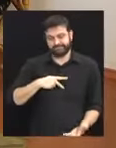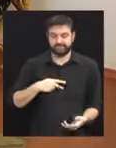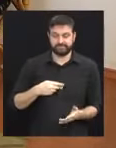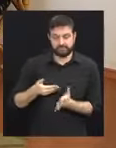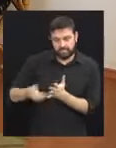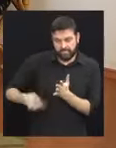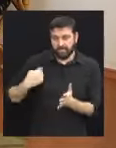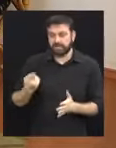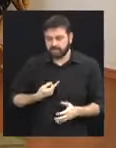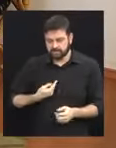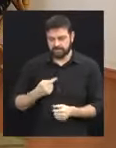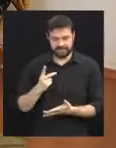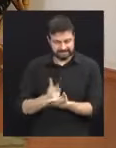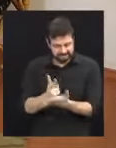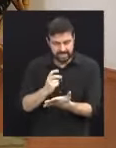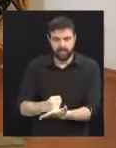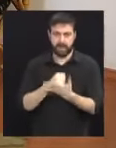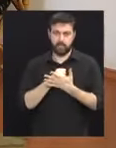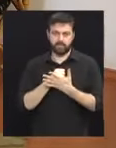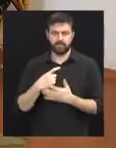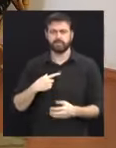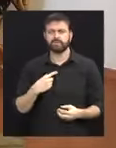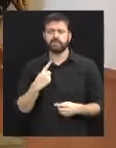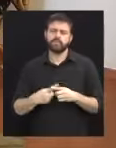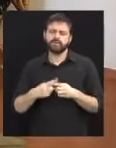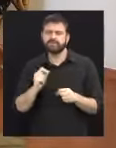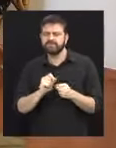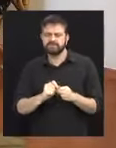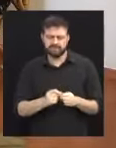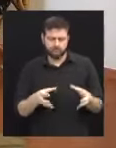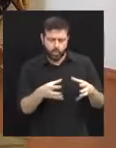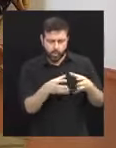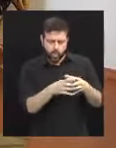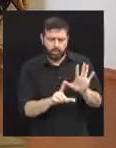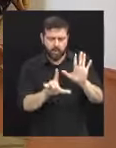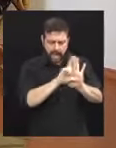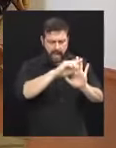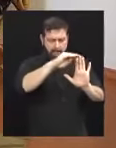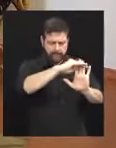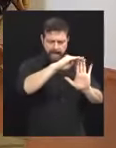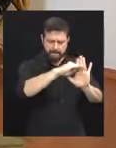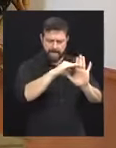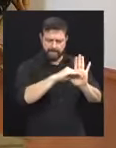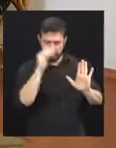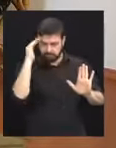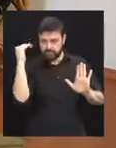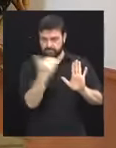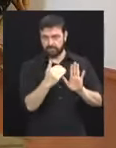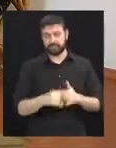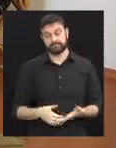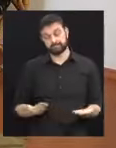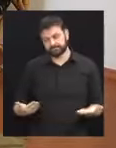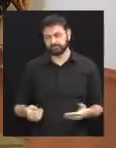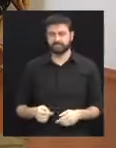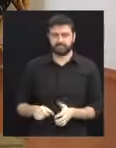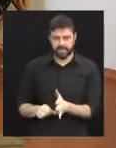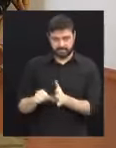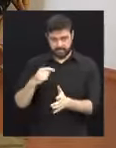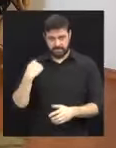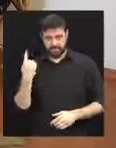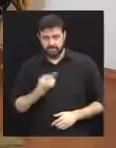problema, não. Sempre tive apoio. E por que tornar a coisa mais legalizada? Criar uma instituição? Primeiro, para viabilizar mais